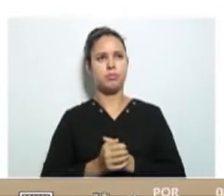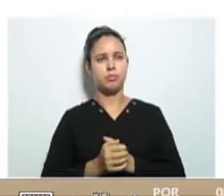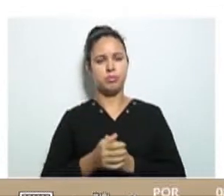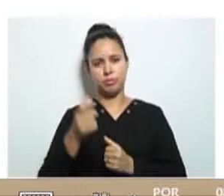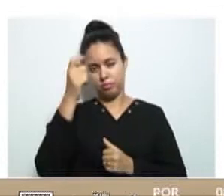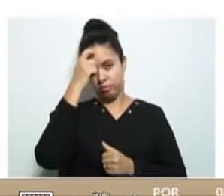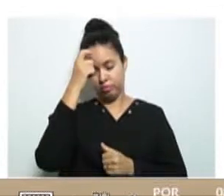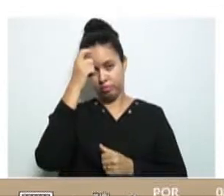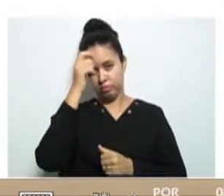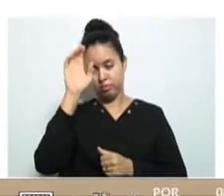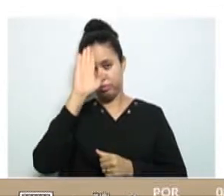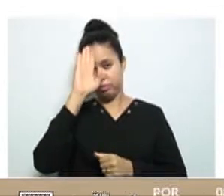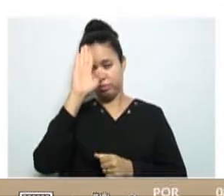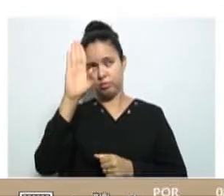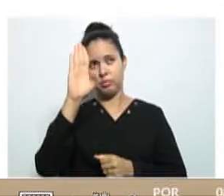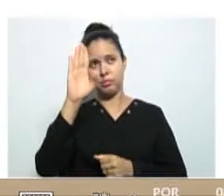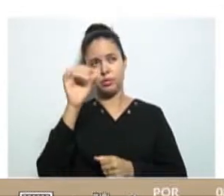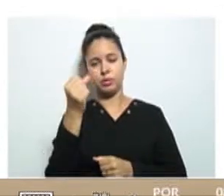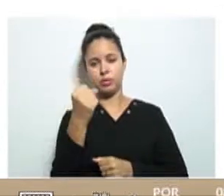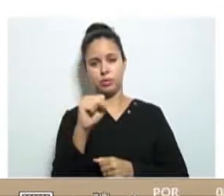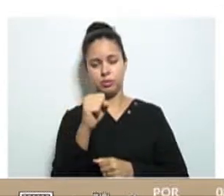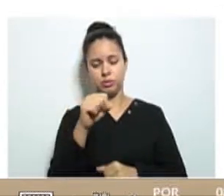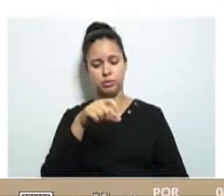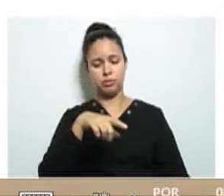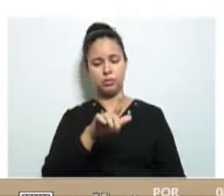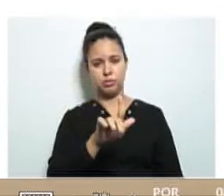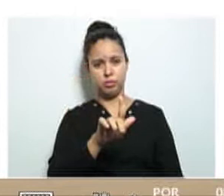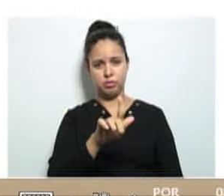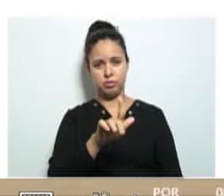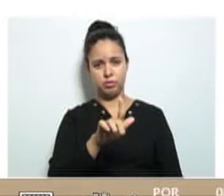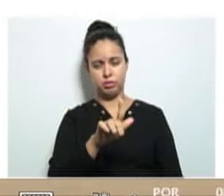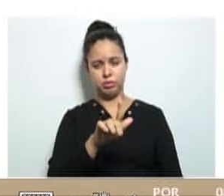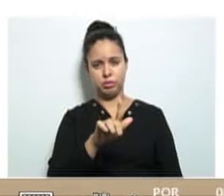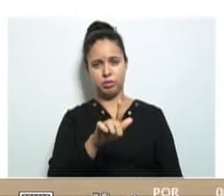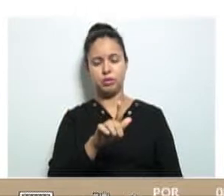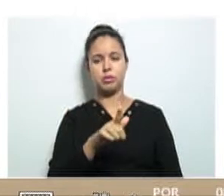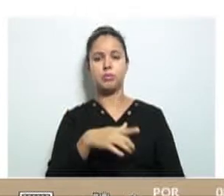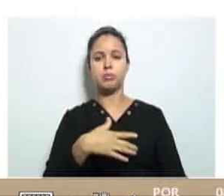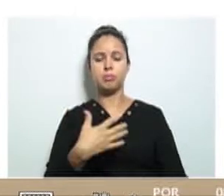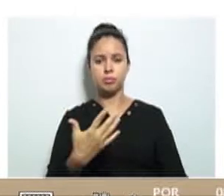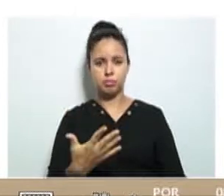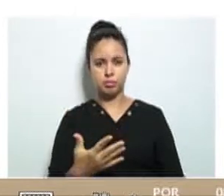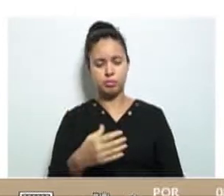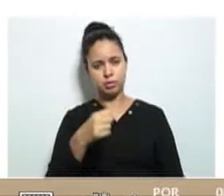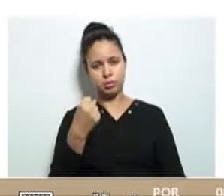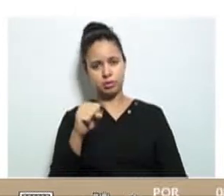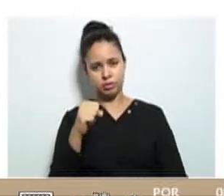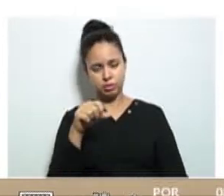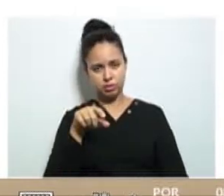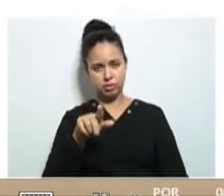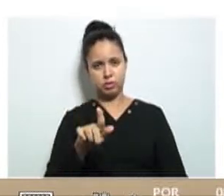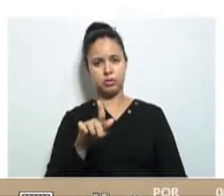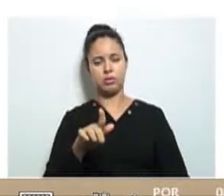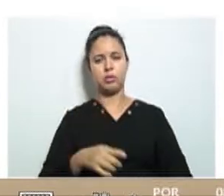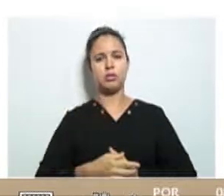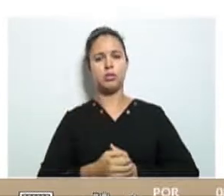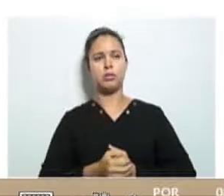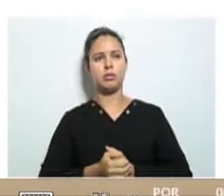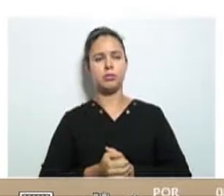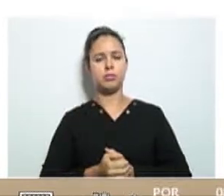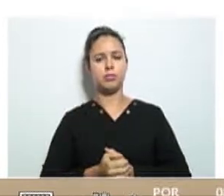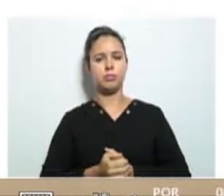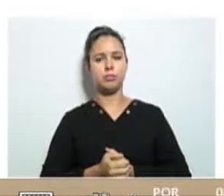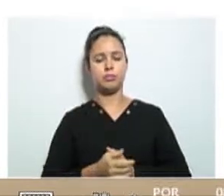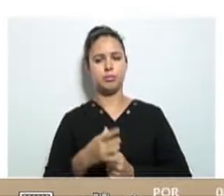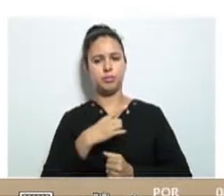memória principal dele, ó, 8 GB, né? Eu falei 4 GB, esse aqui tem 8, tá, gente? E aí a gente tem